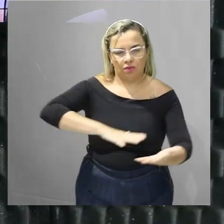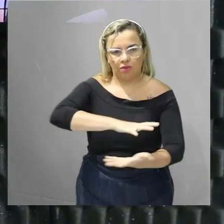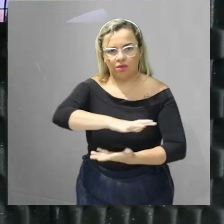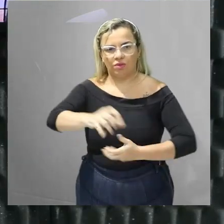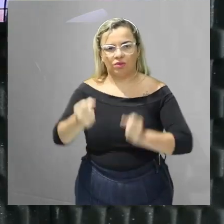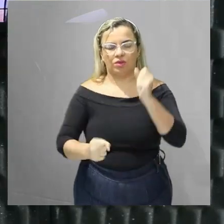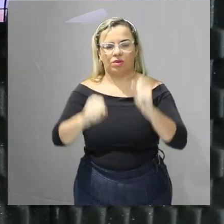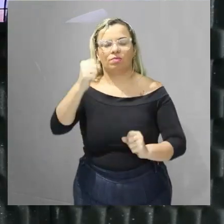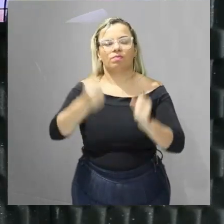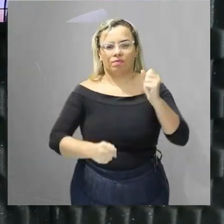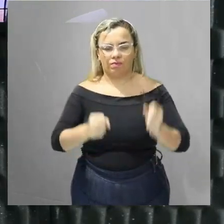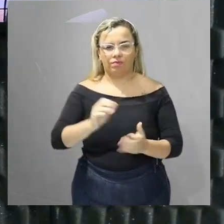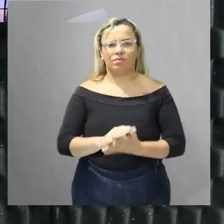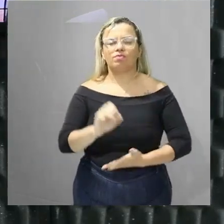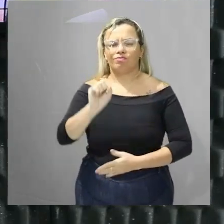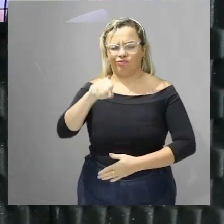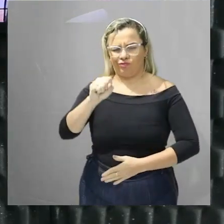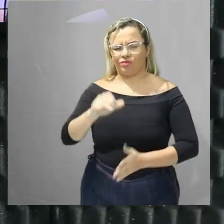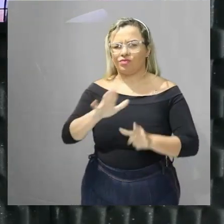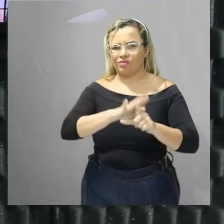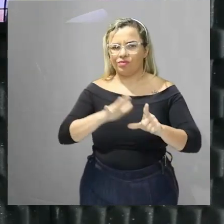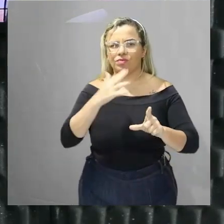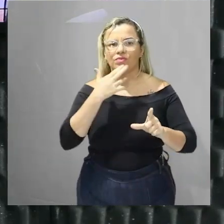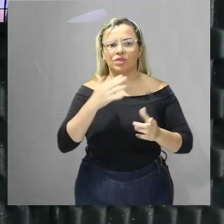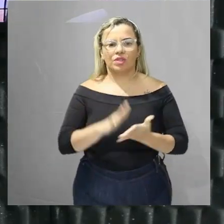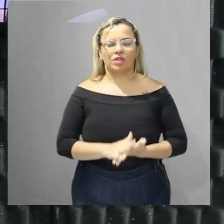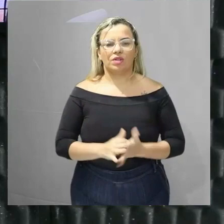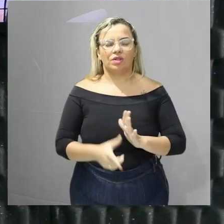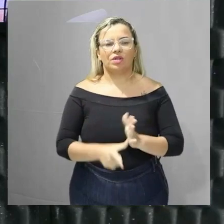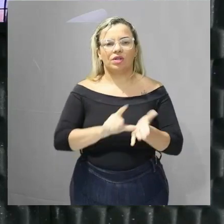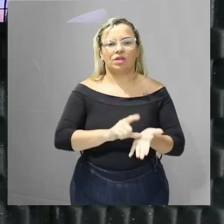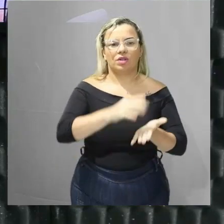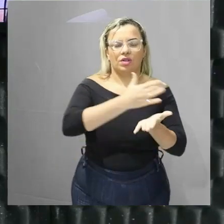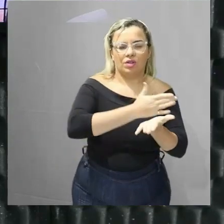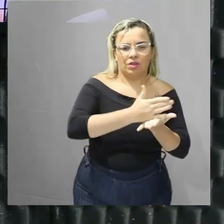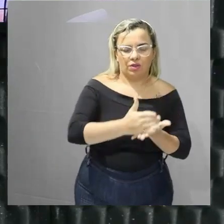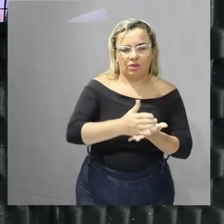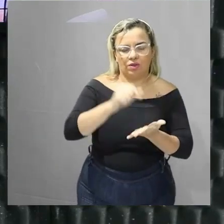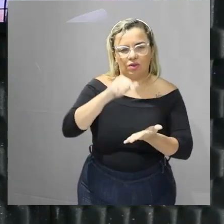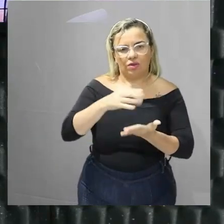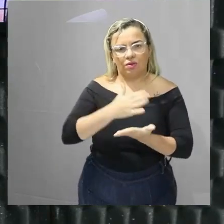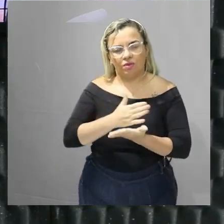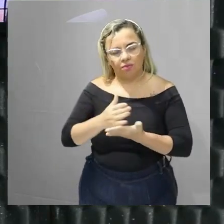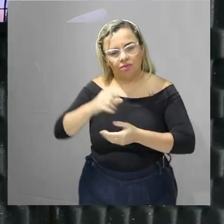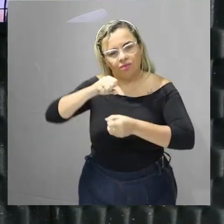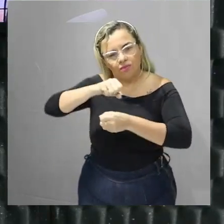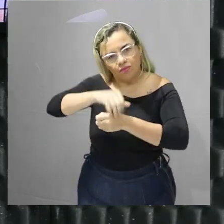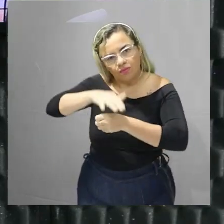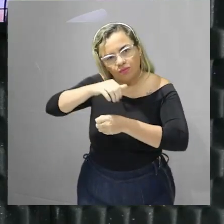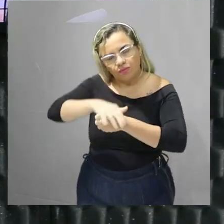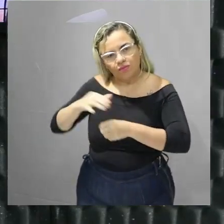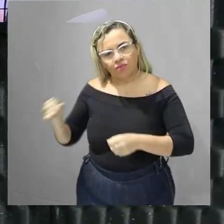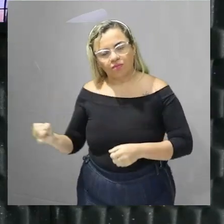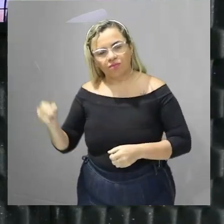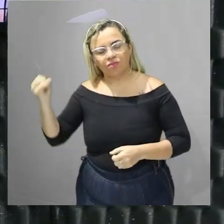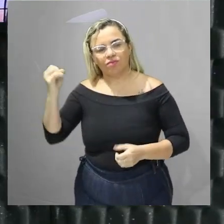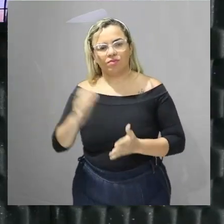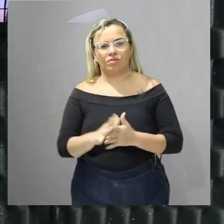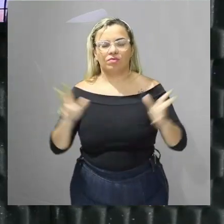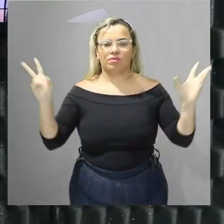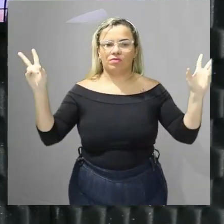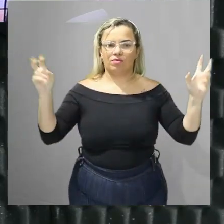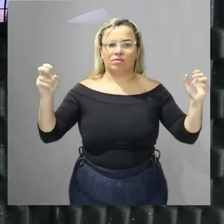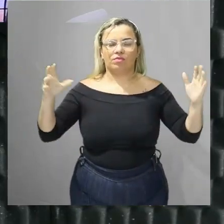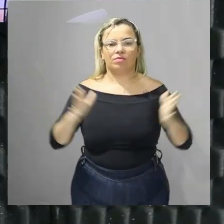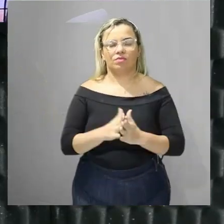quarta revolução industrial, tá? Antes de começar essa aula, eu quero te passar logo uma dica muito importante acerca da temática